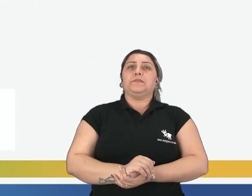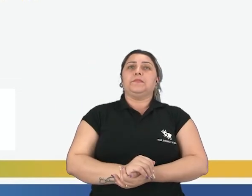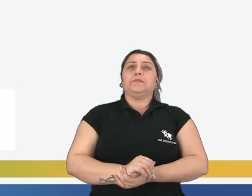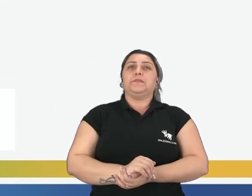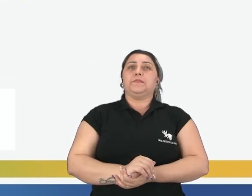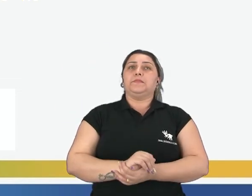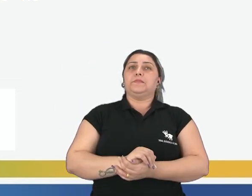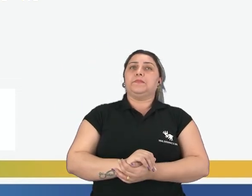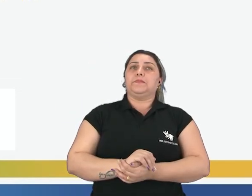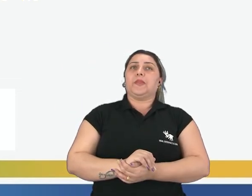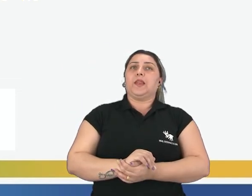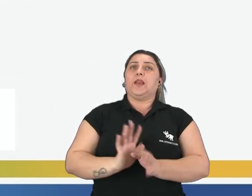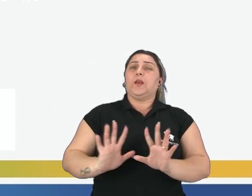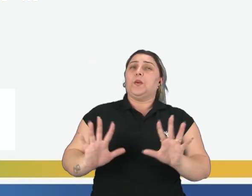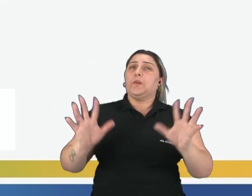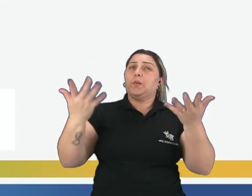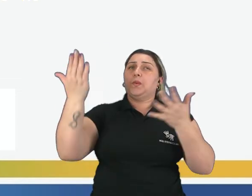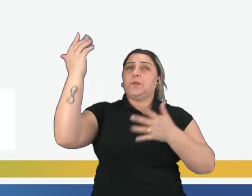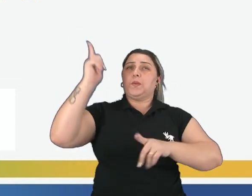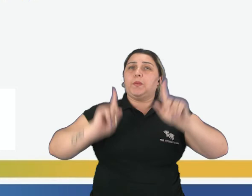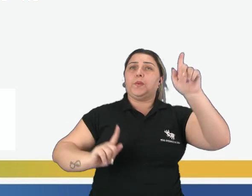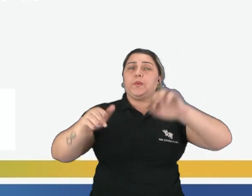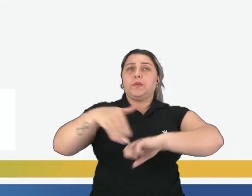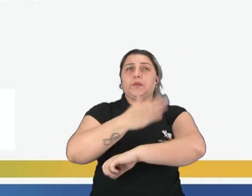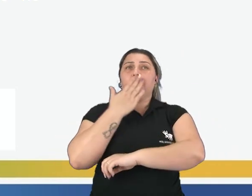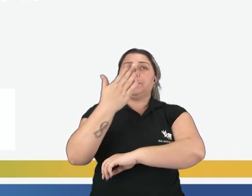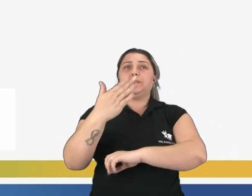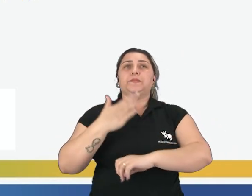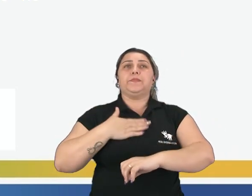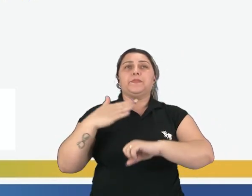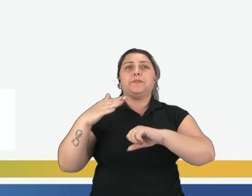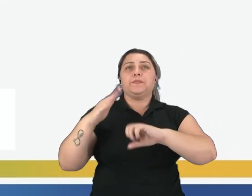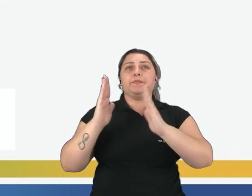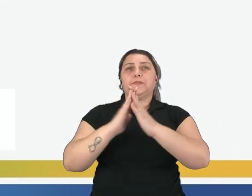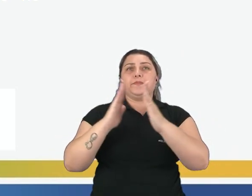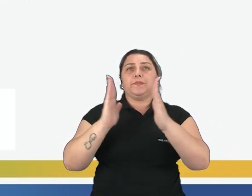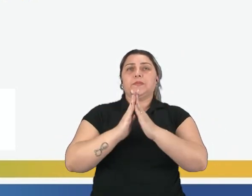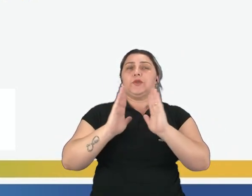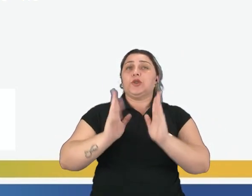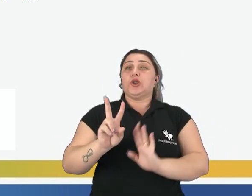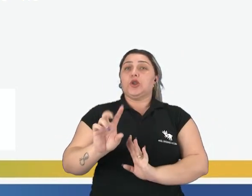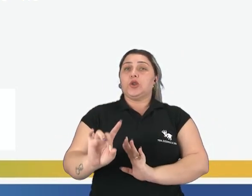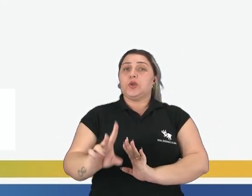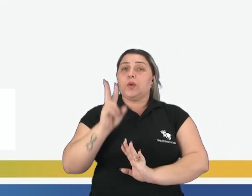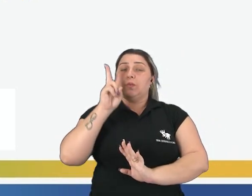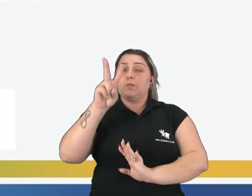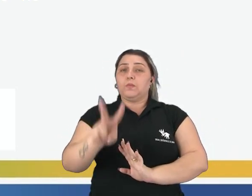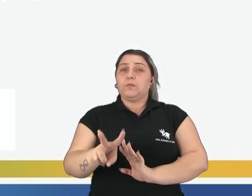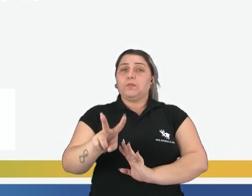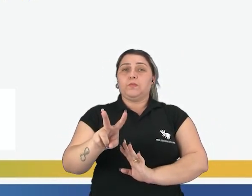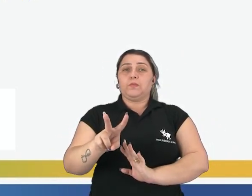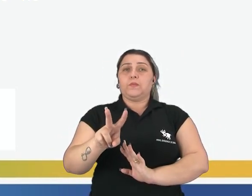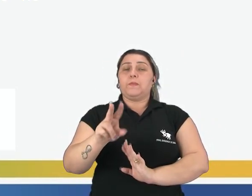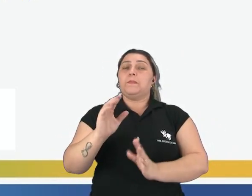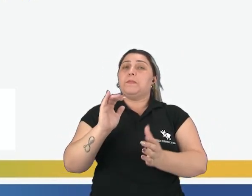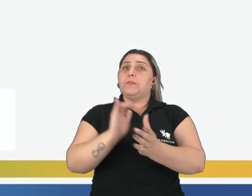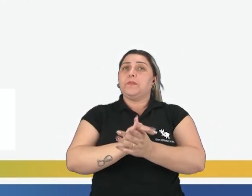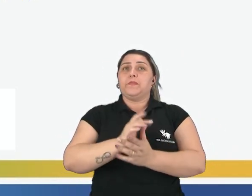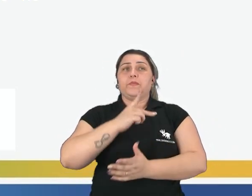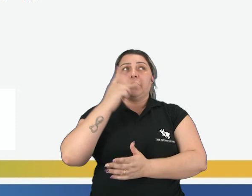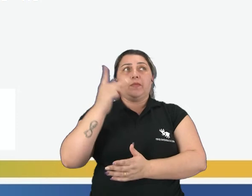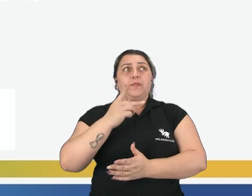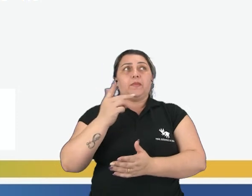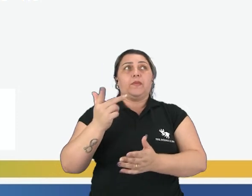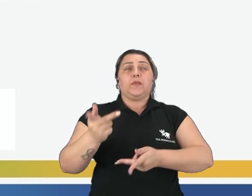70, comemoravam-se os carnavais na rua em frente à minha casa, de onde eu só podia observar, pois meu marido dizia